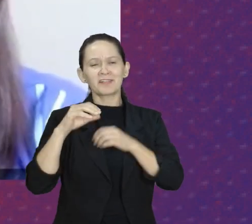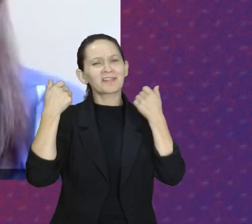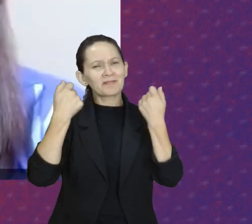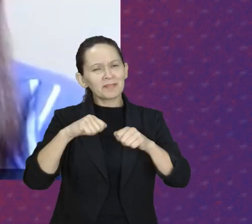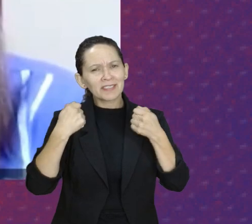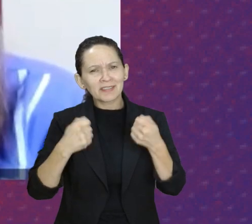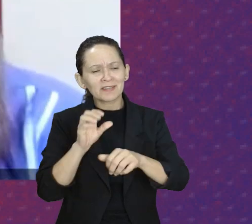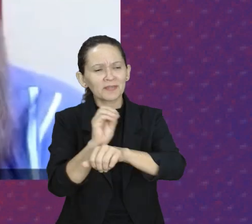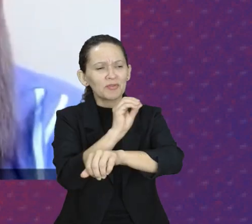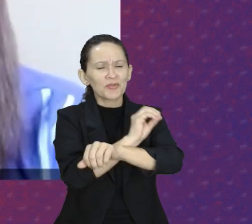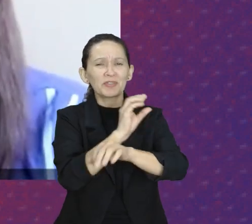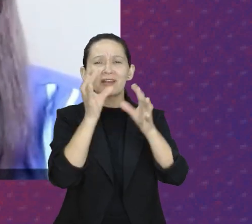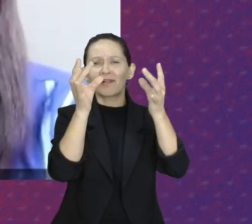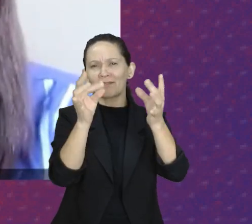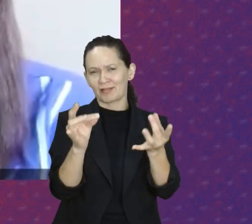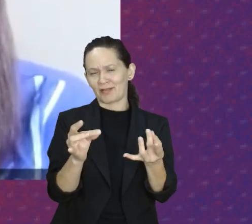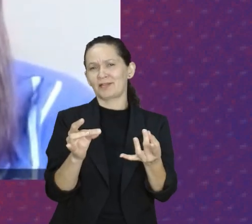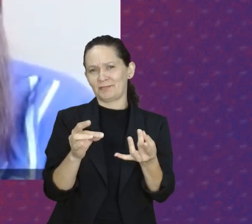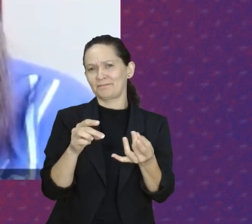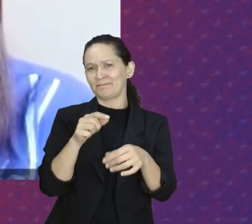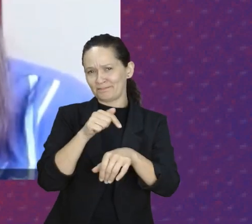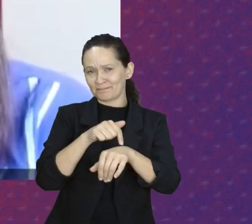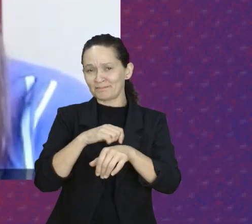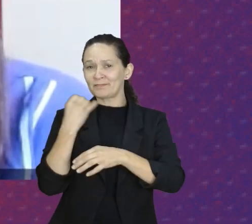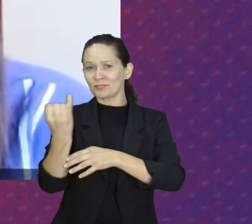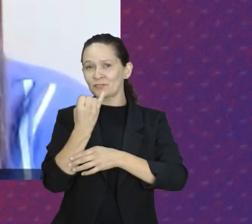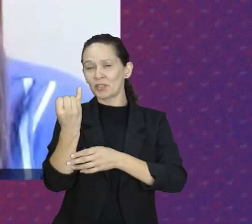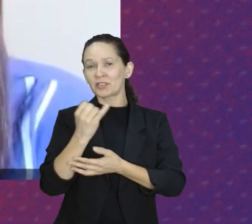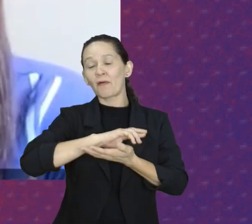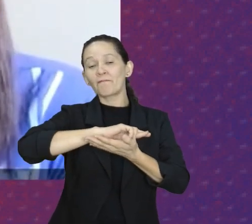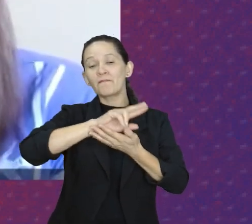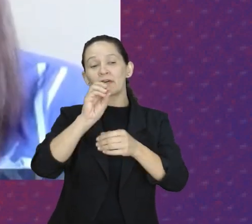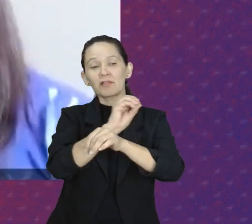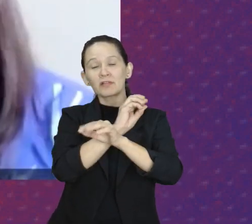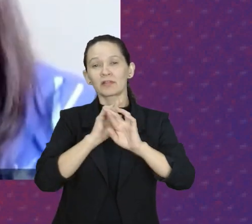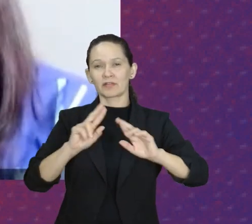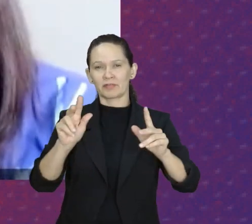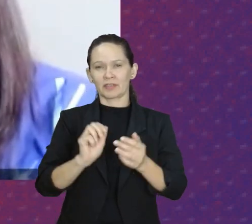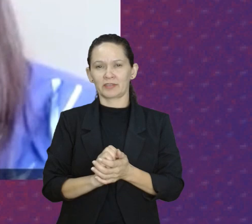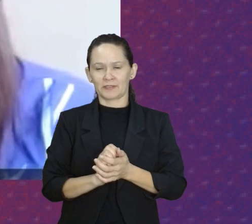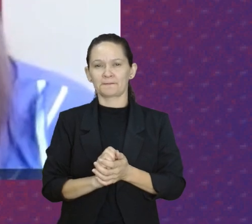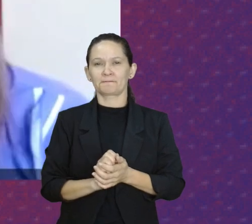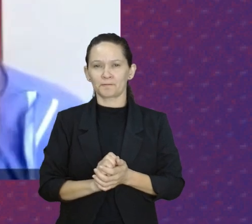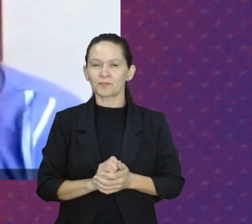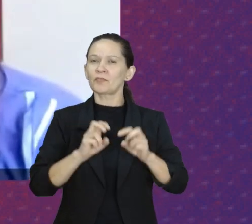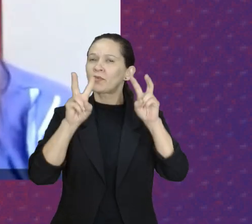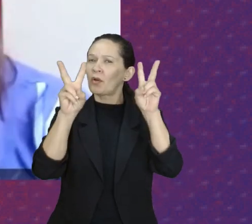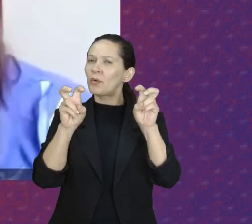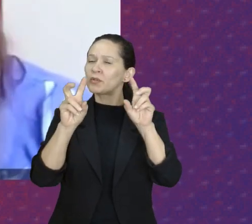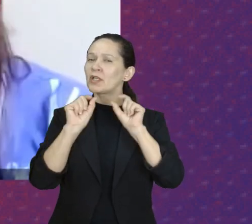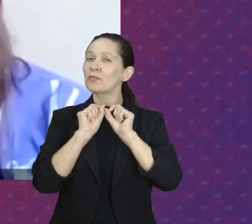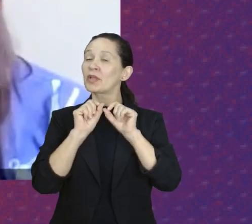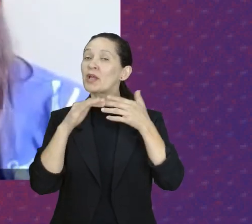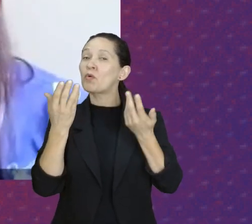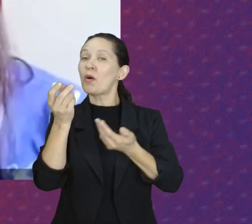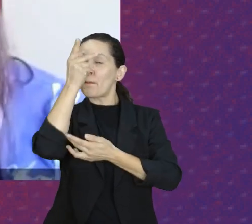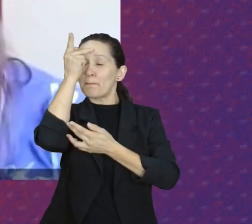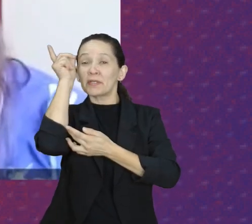de cuidados nesse momento, né? De vários tipos de cuidado. E aí a questão é quem é que cuida, né? Se